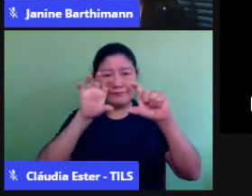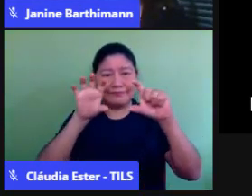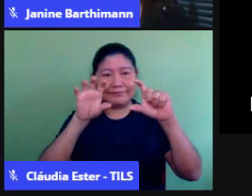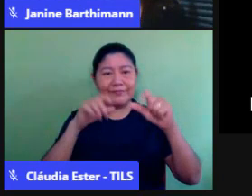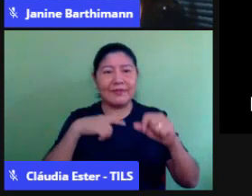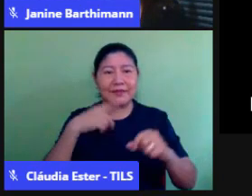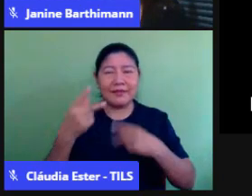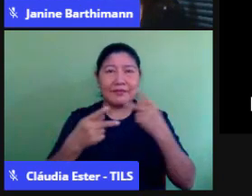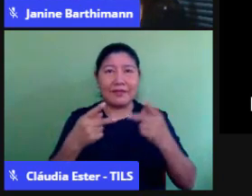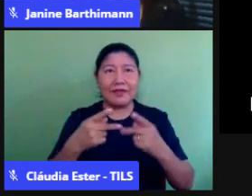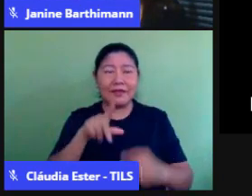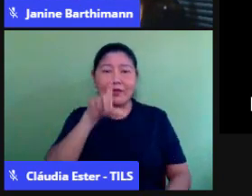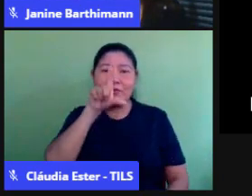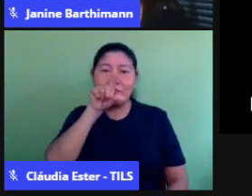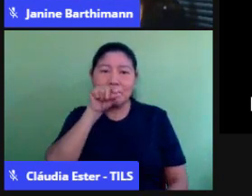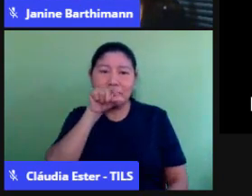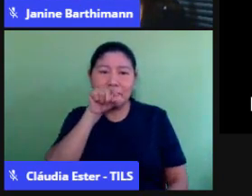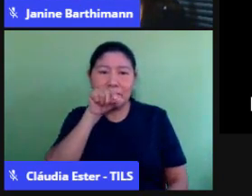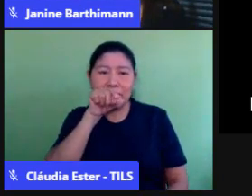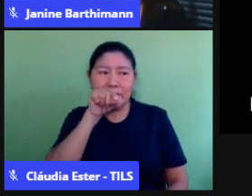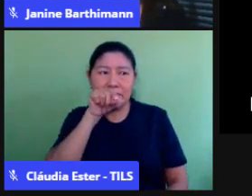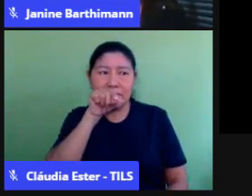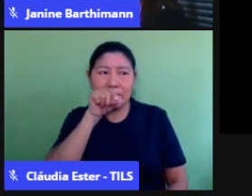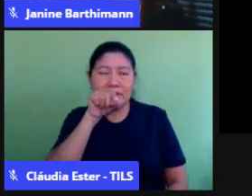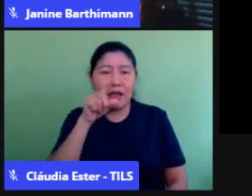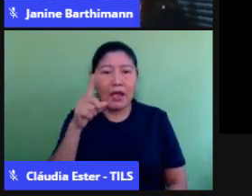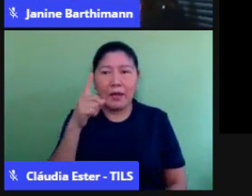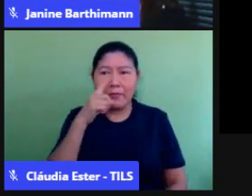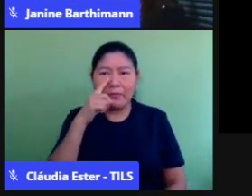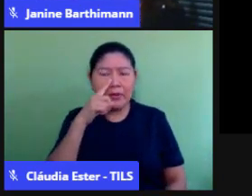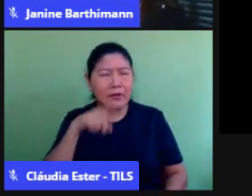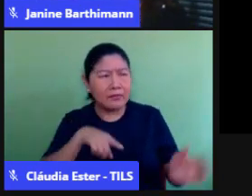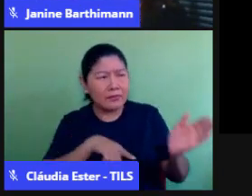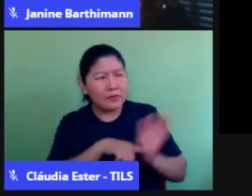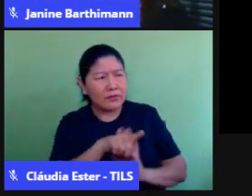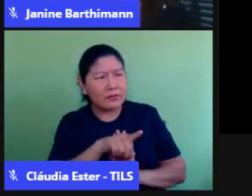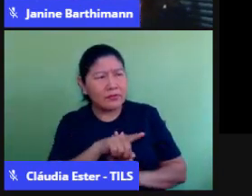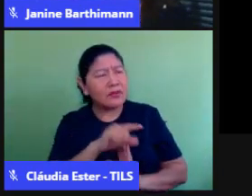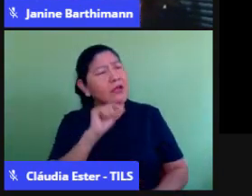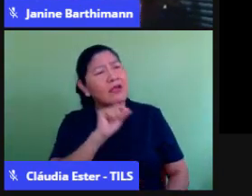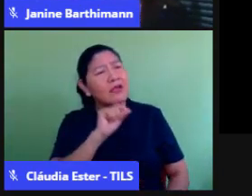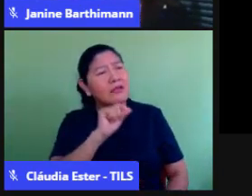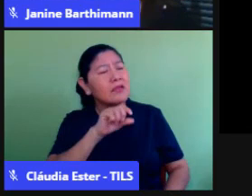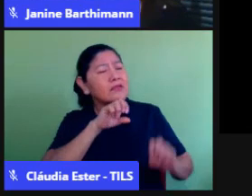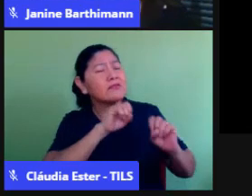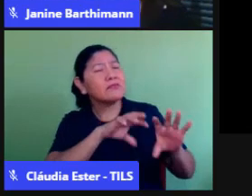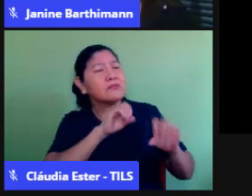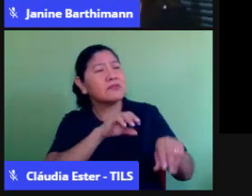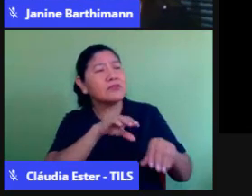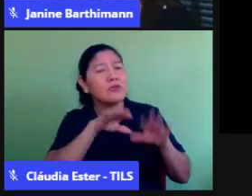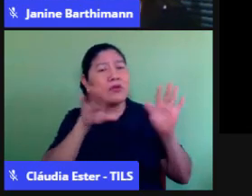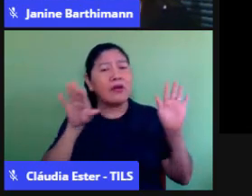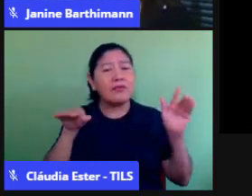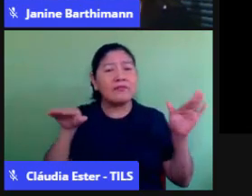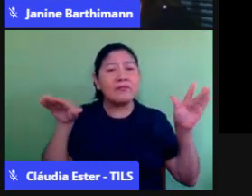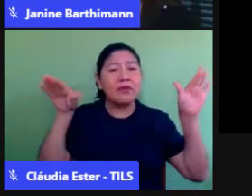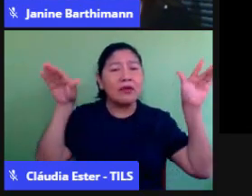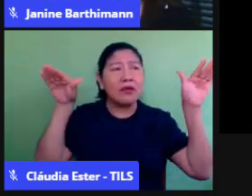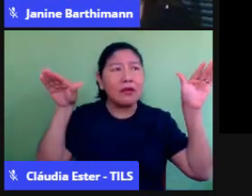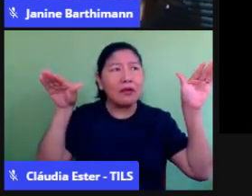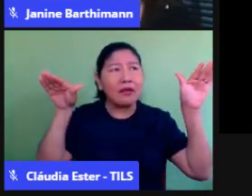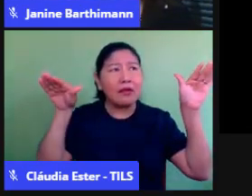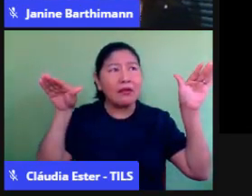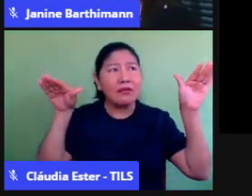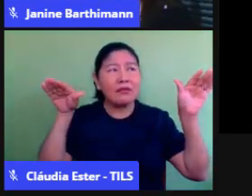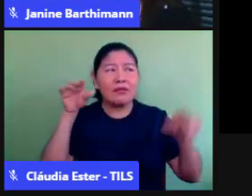dele pergunta: quem te ensinou a voar? Né? Aí ele fala: você. E a voar alto?